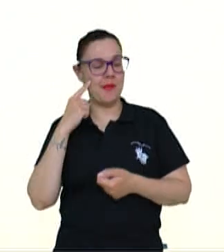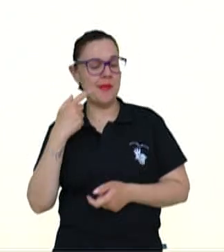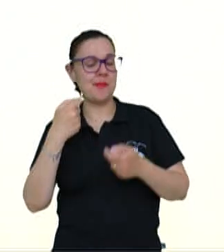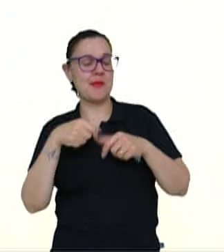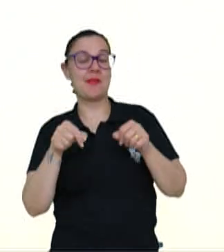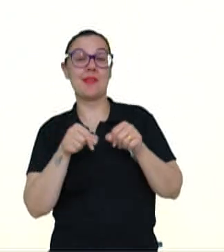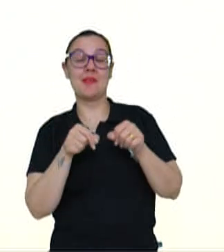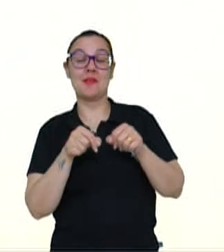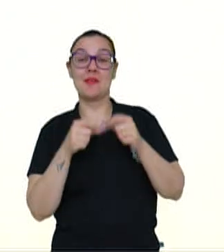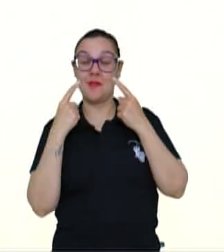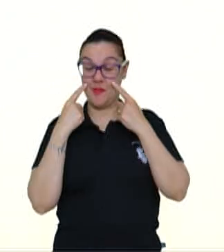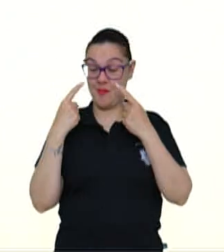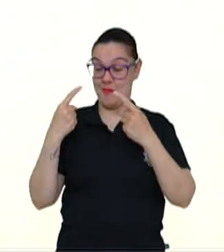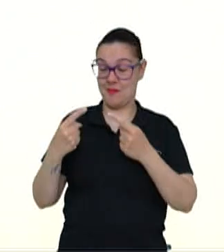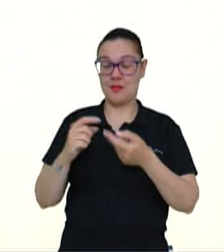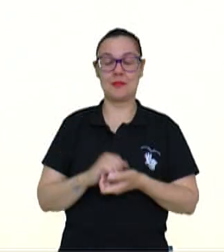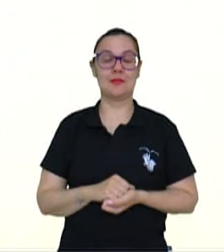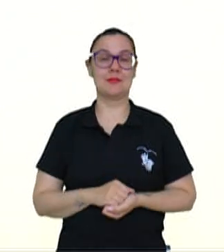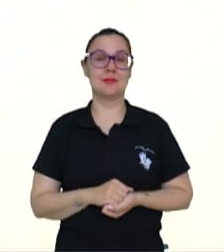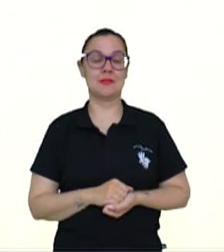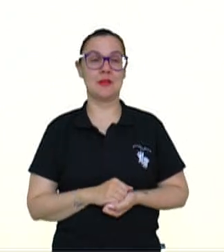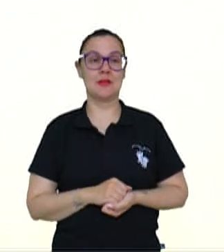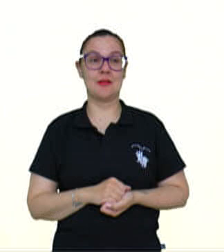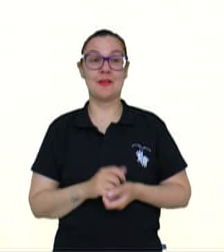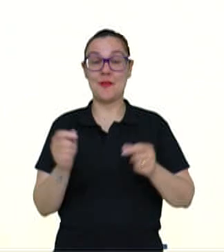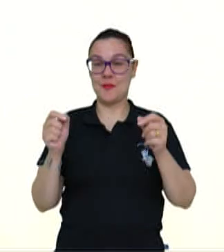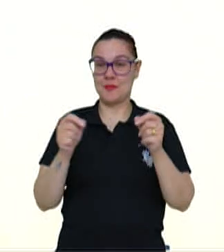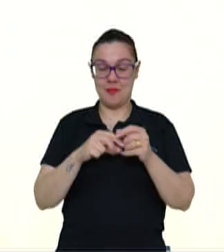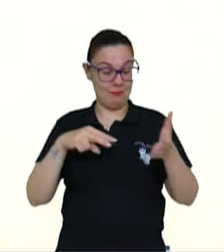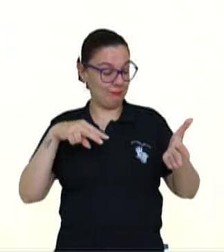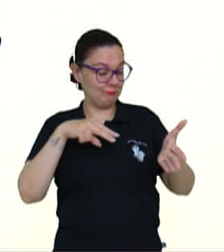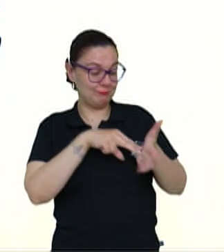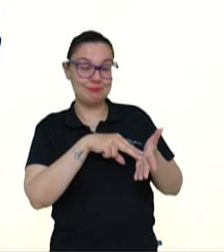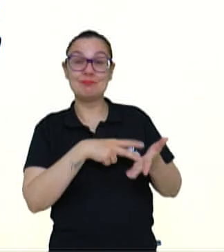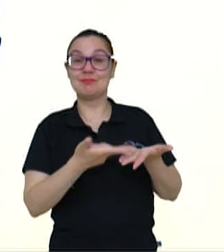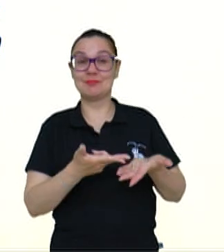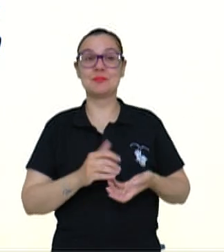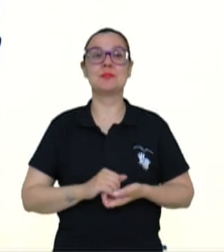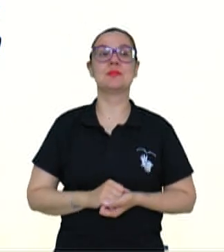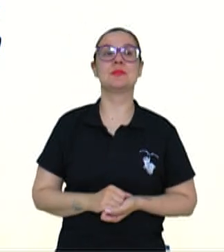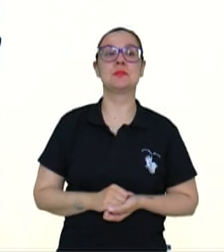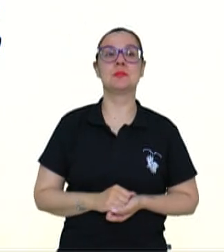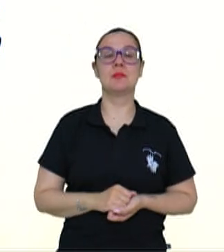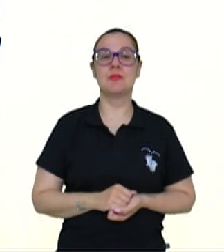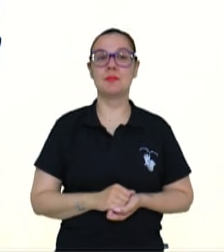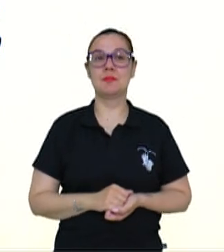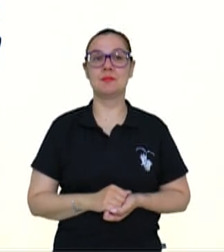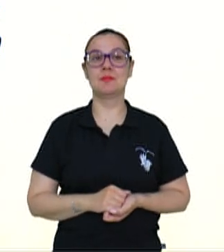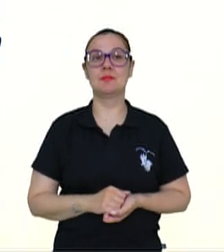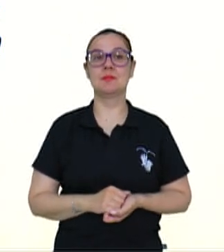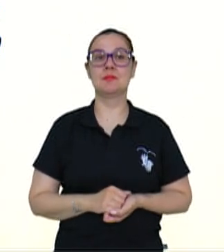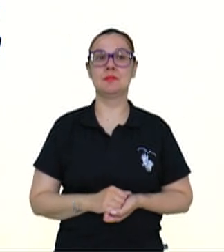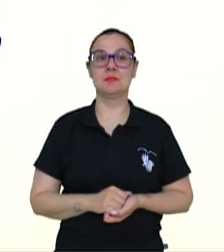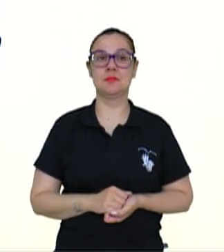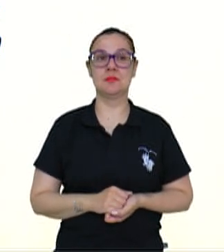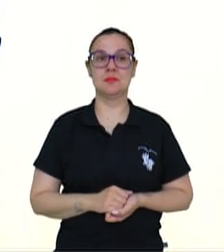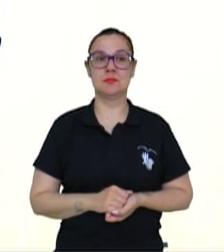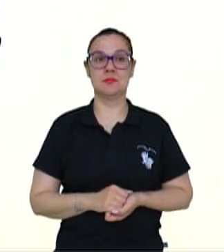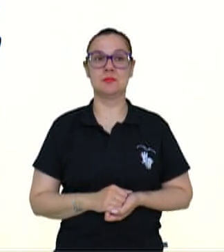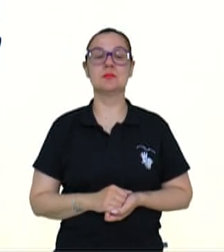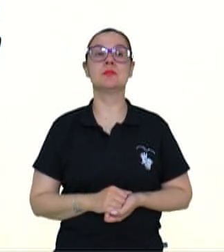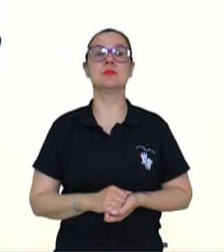ele tinha que ter feito, né? E não a ação que ele teve ali. Bem, como manejar uma crise